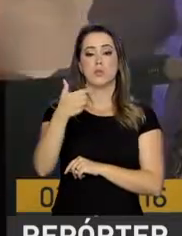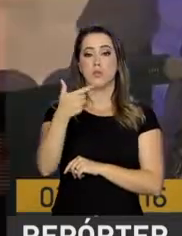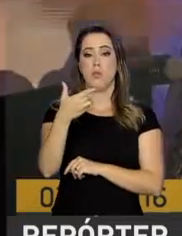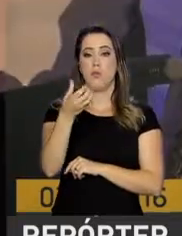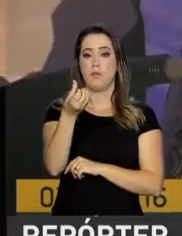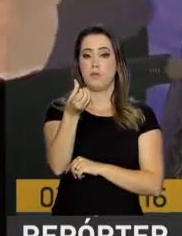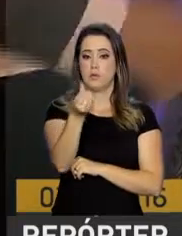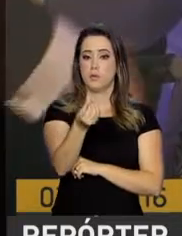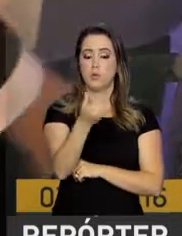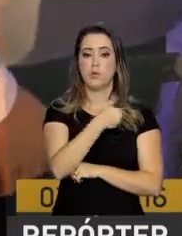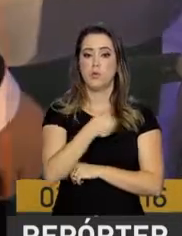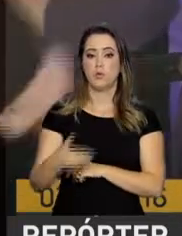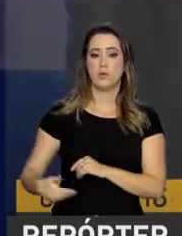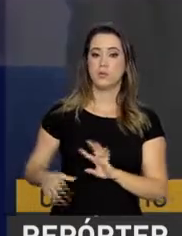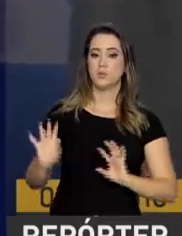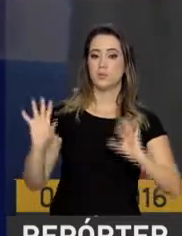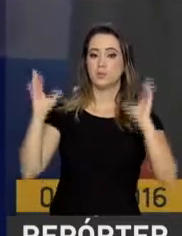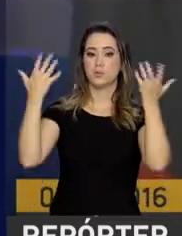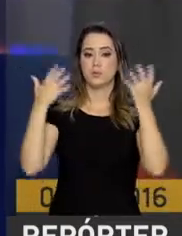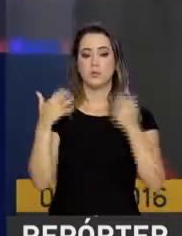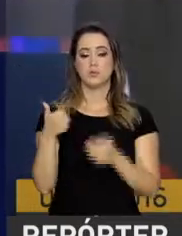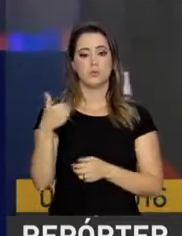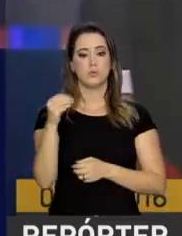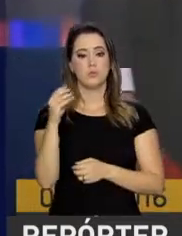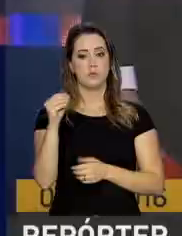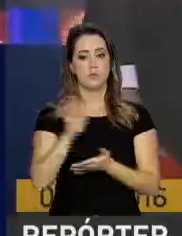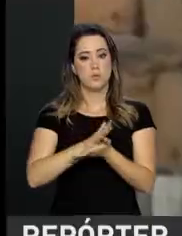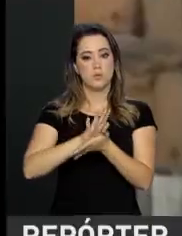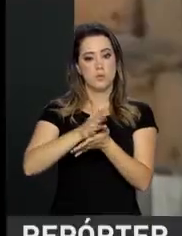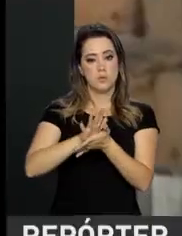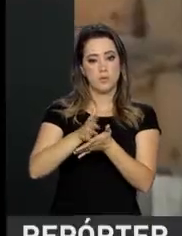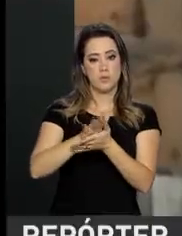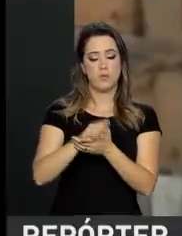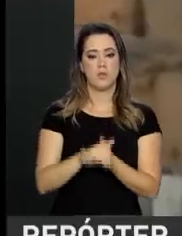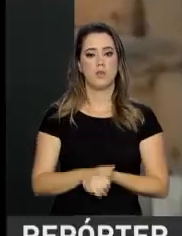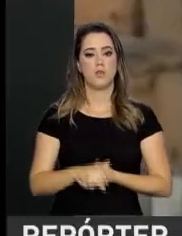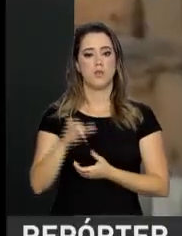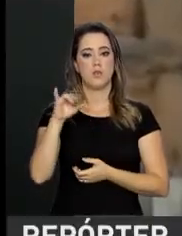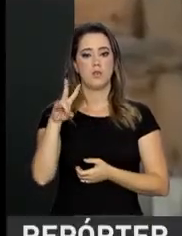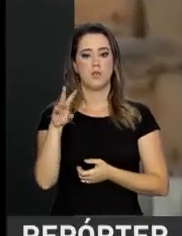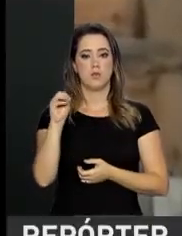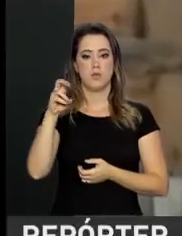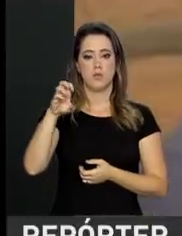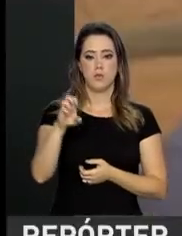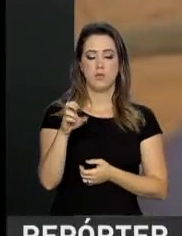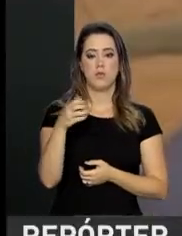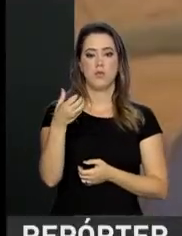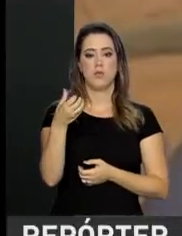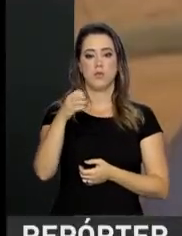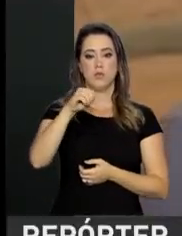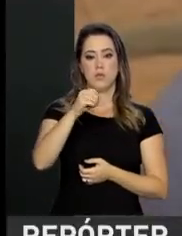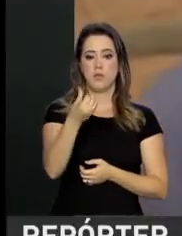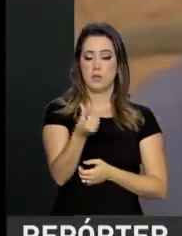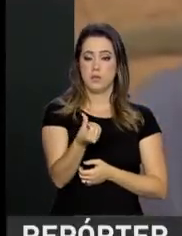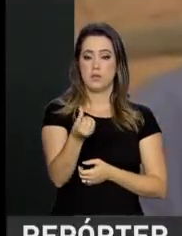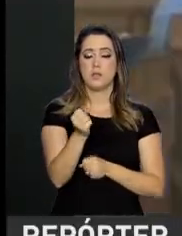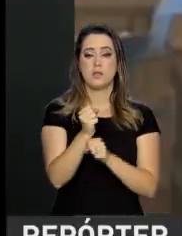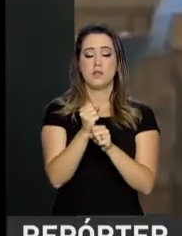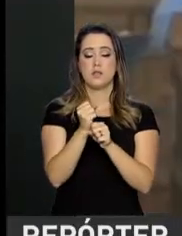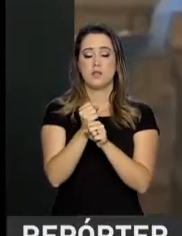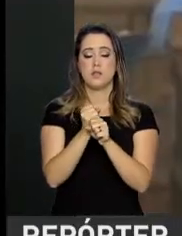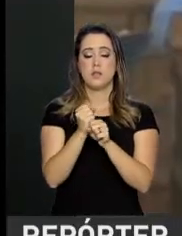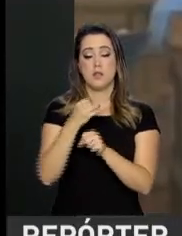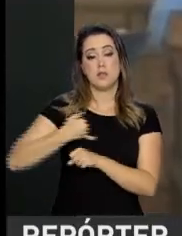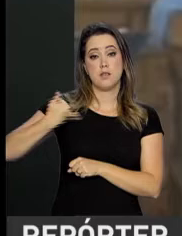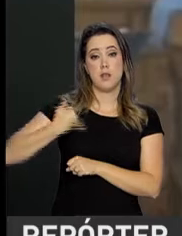quando o governo celebrou o centenário do samba dona ivone lara tinha 96 anos e estava internada